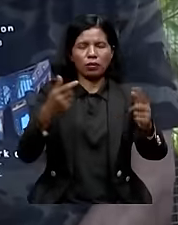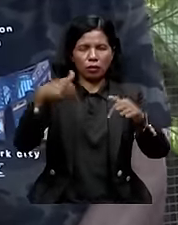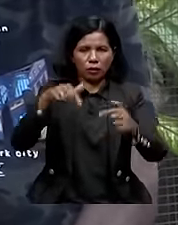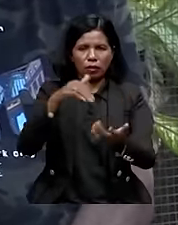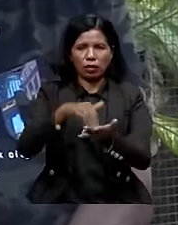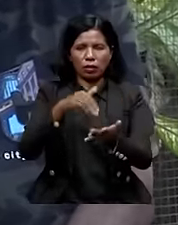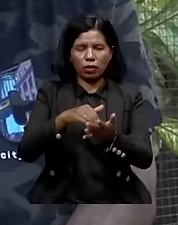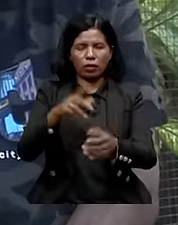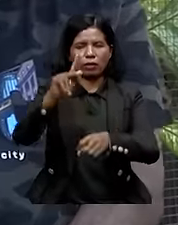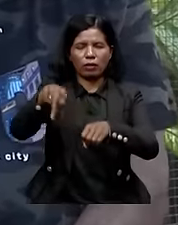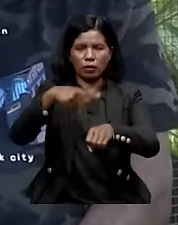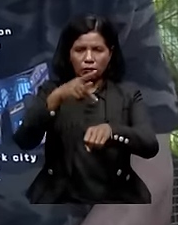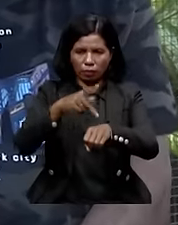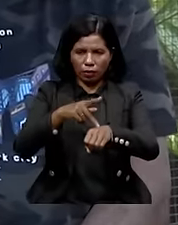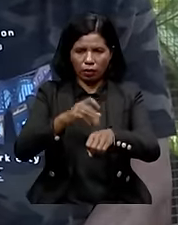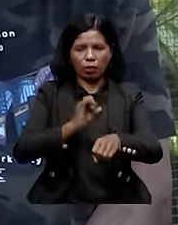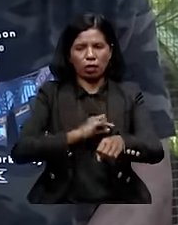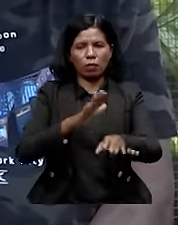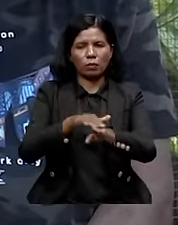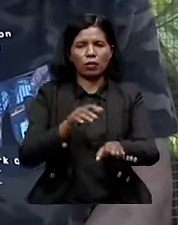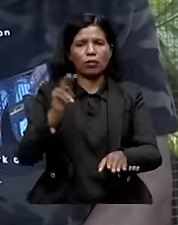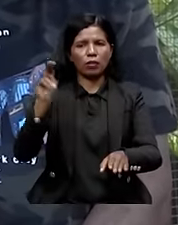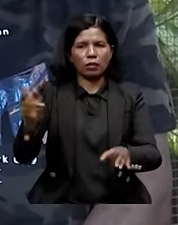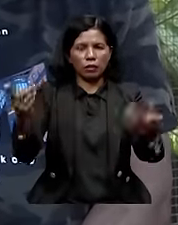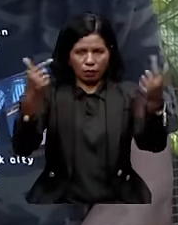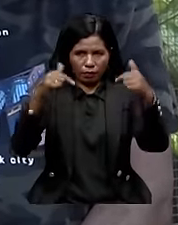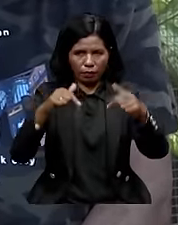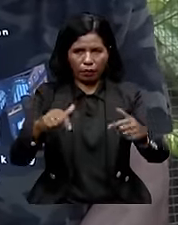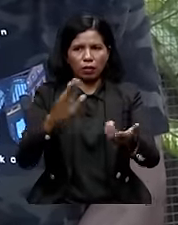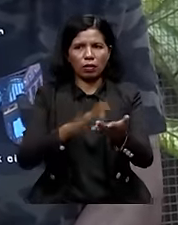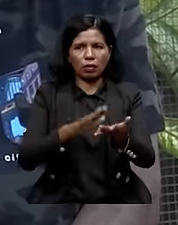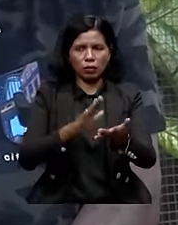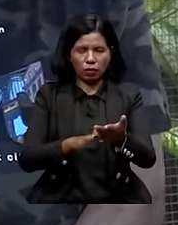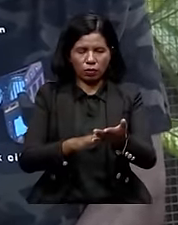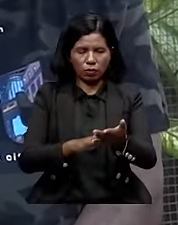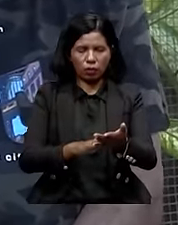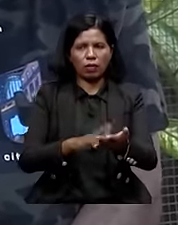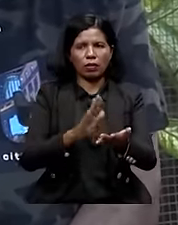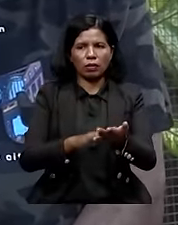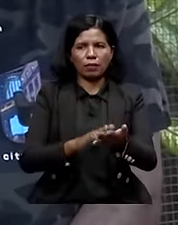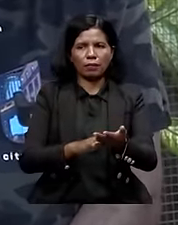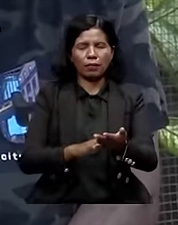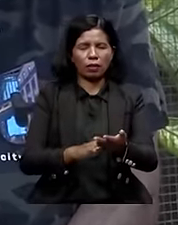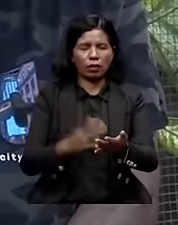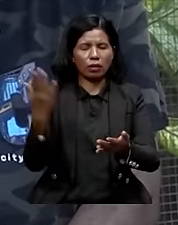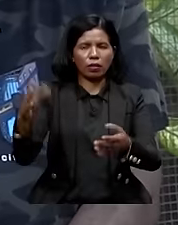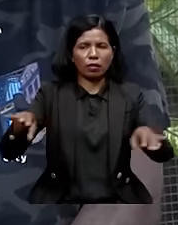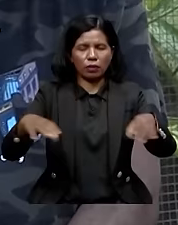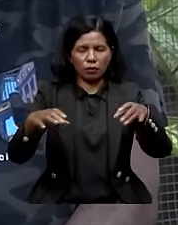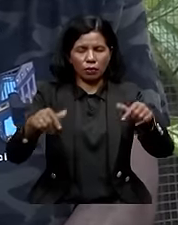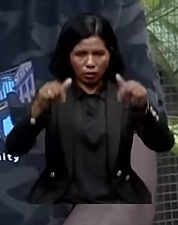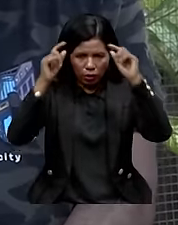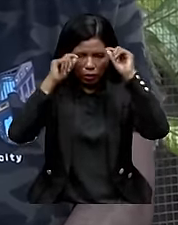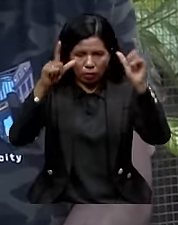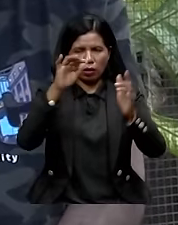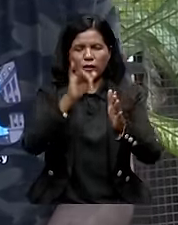e a Filipina, então há convidania mai e a escola Sagrado Coração de Jesus. Durante nia serviço e a Timor,